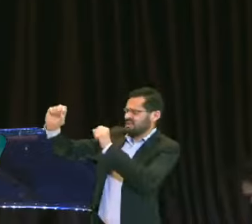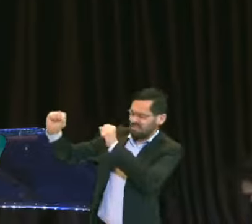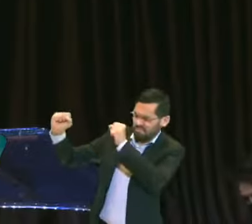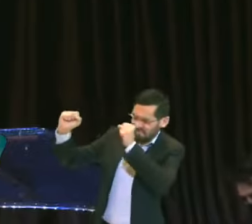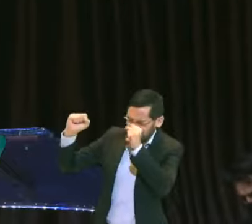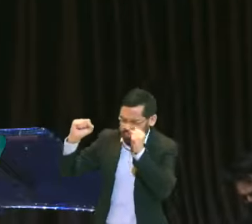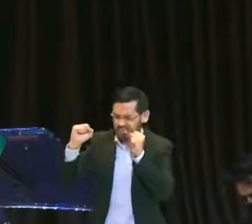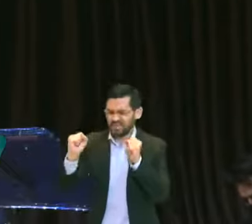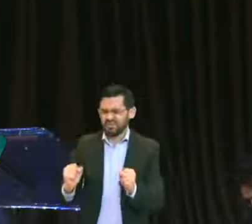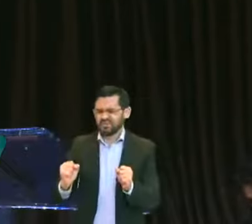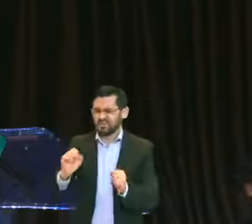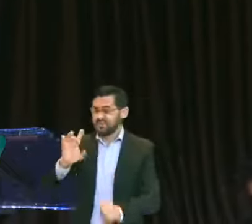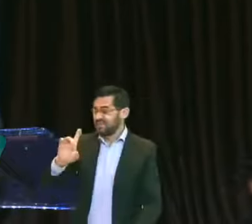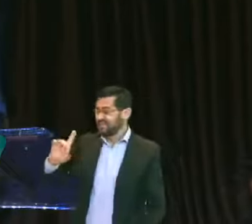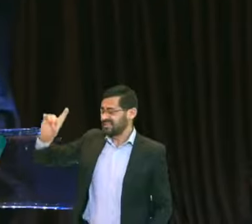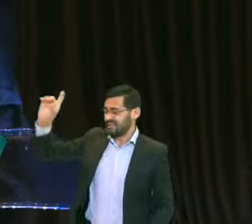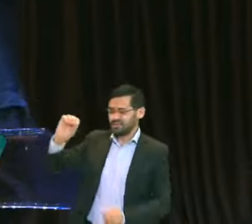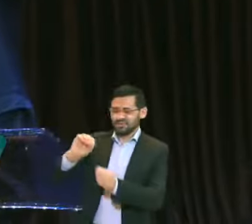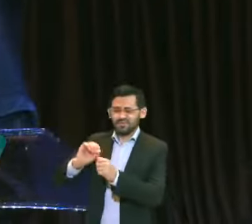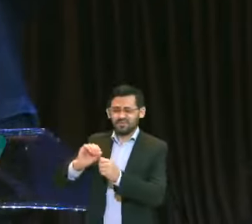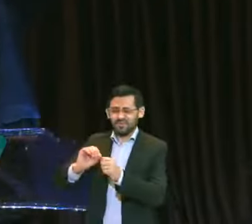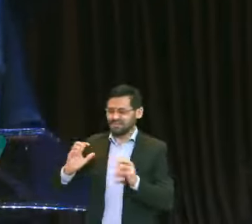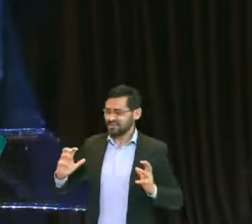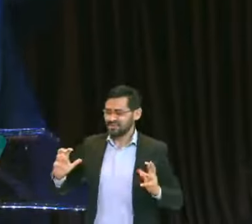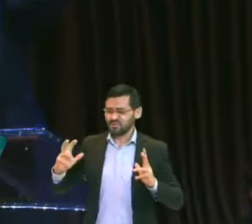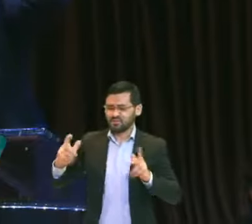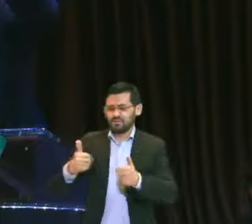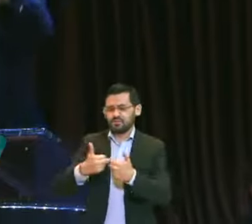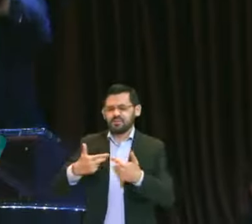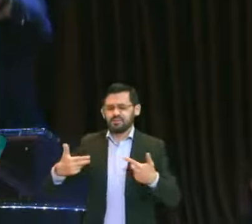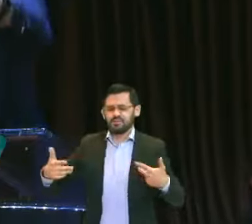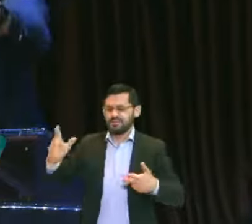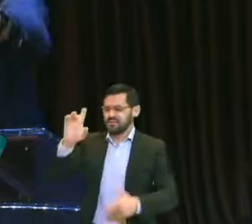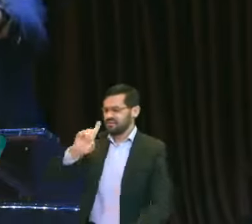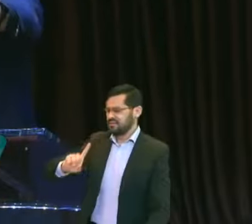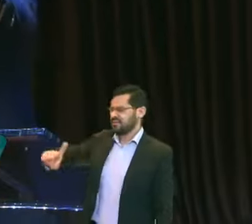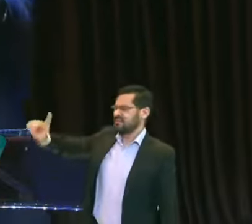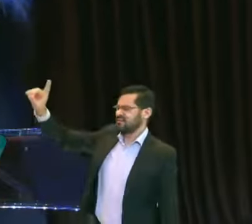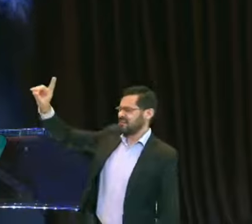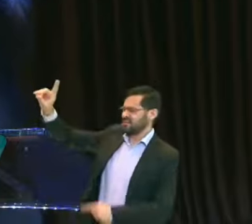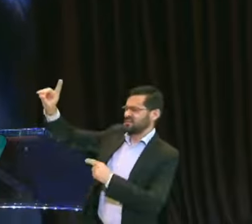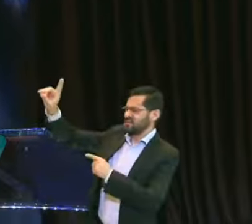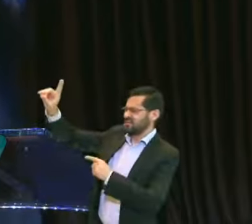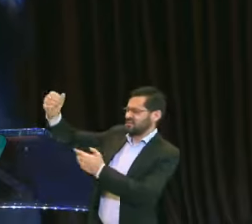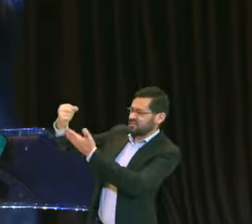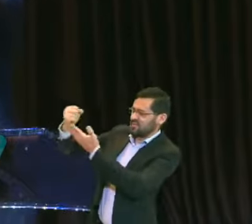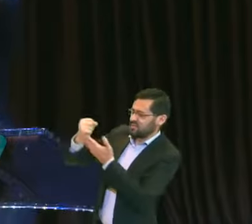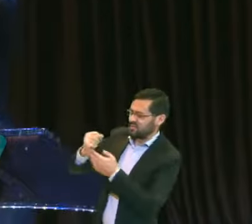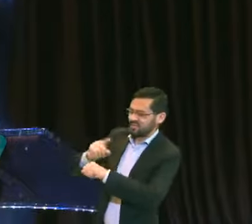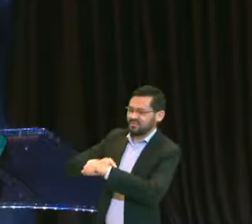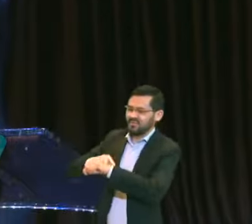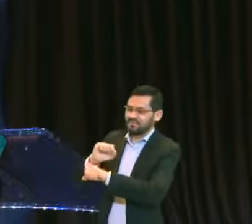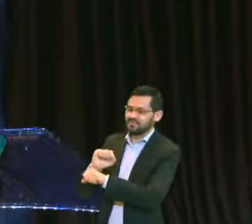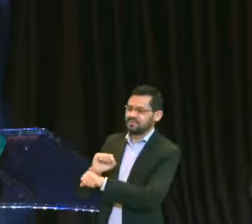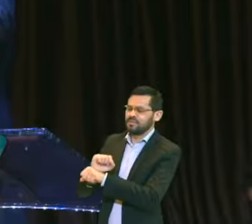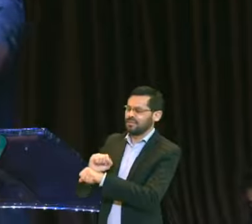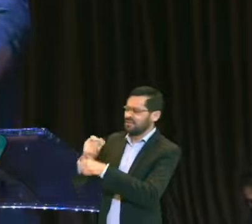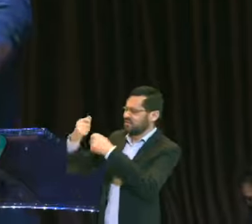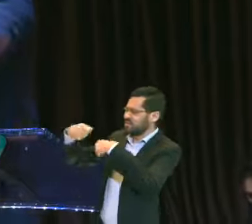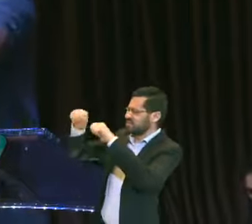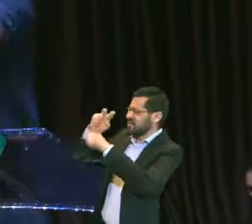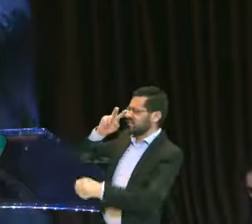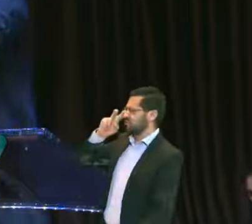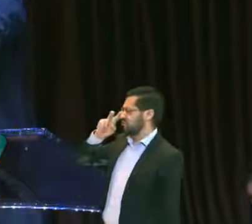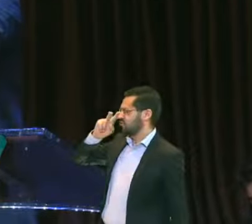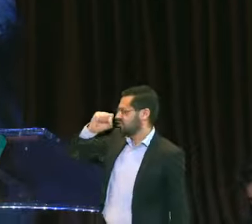o Senhor faz as plantas crescerem. O Senhor é Deus que no tempo de espera nos fortalece. Que